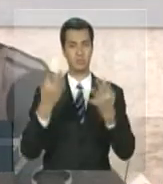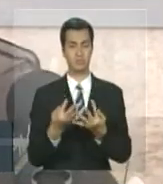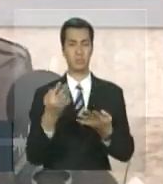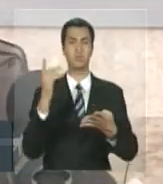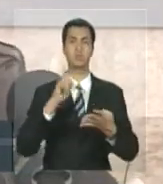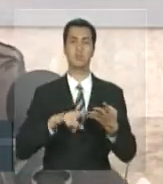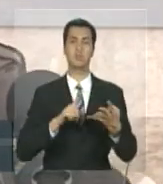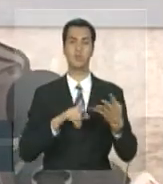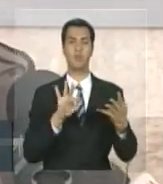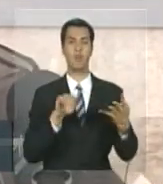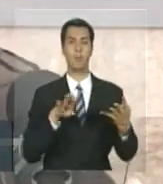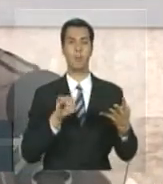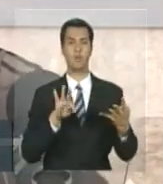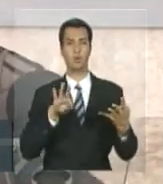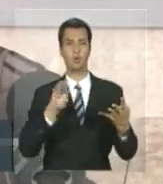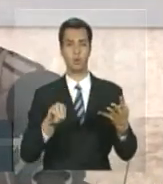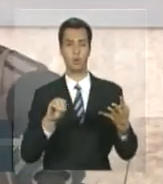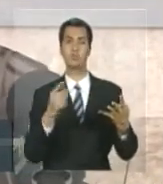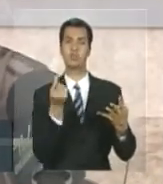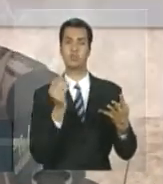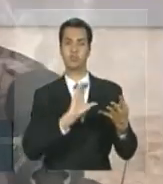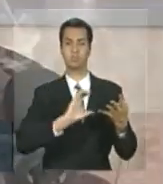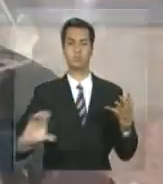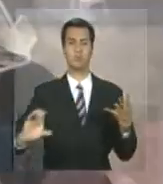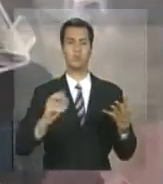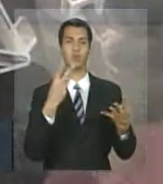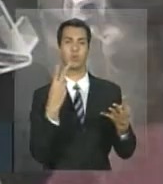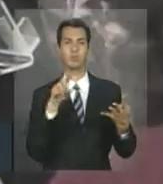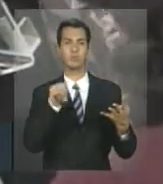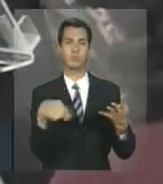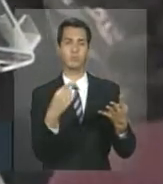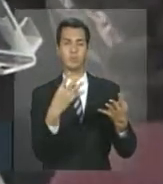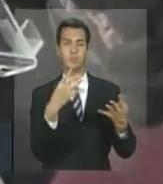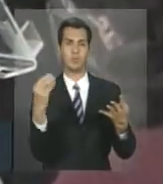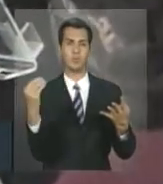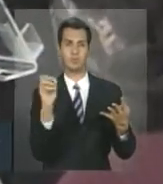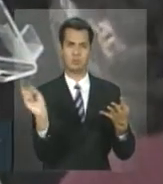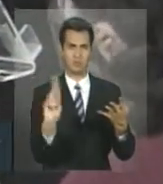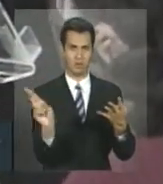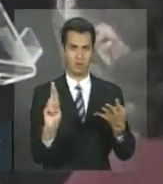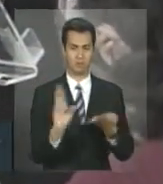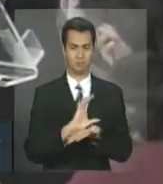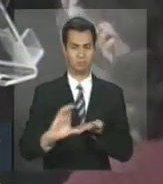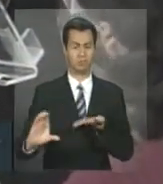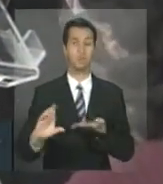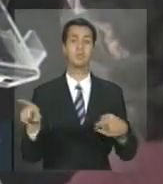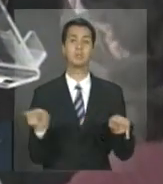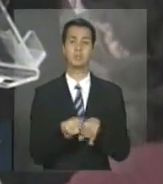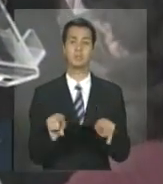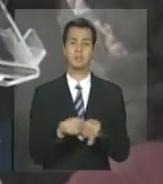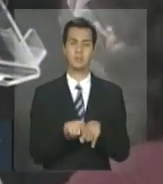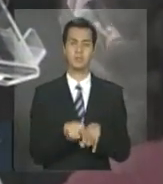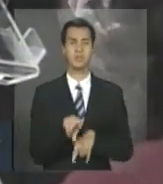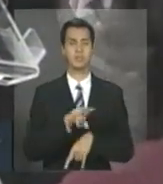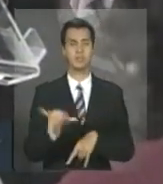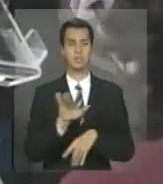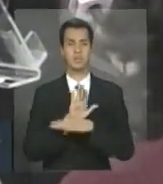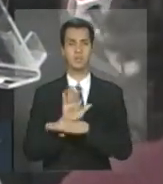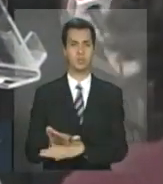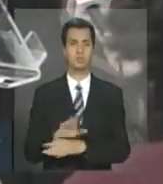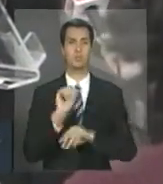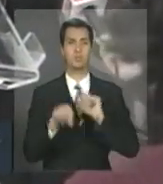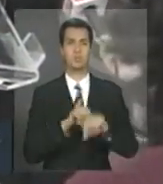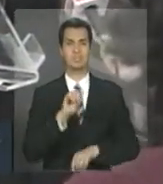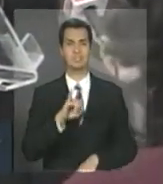perdido, R$ 2.400, para que elas melhorem a sua produção, recebem fomento e vão receber também a instalação